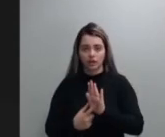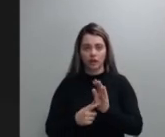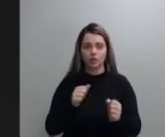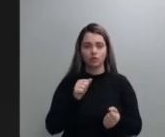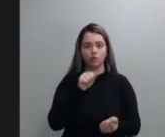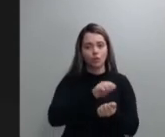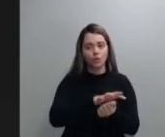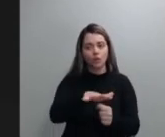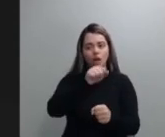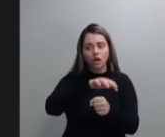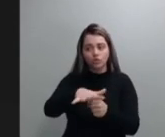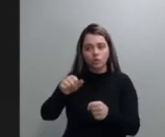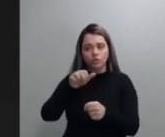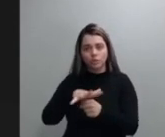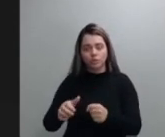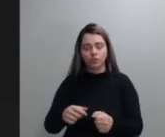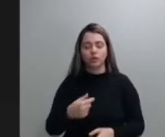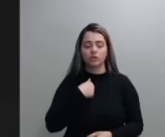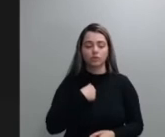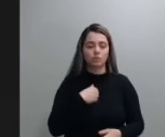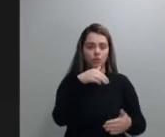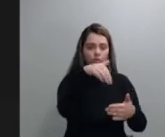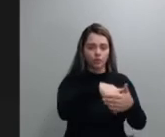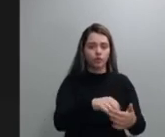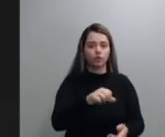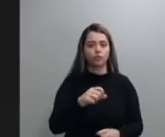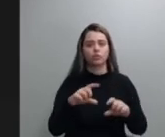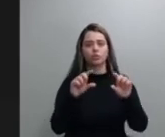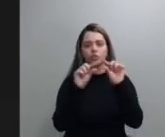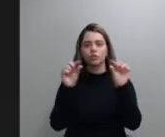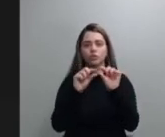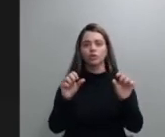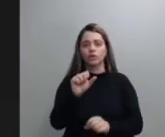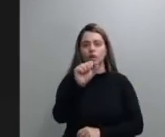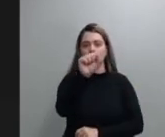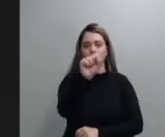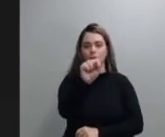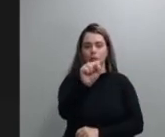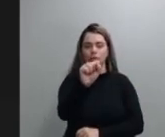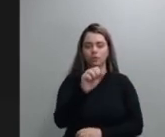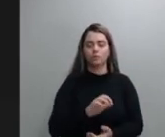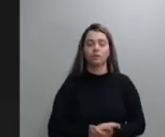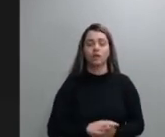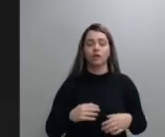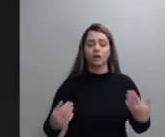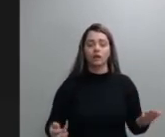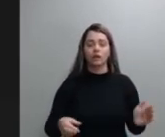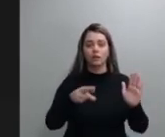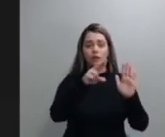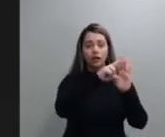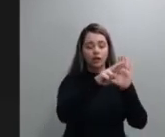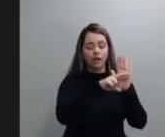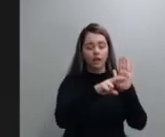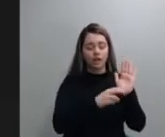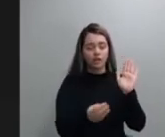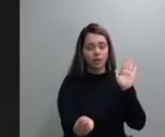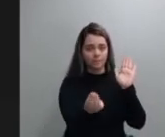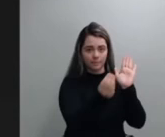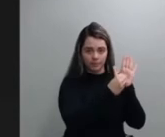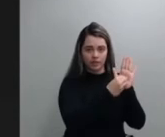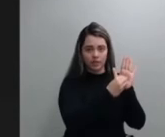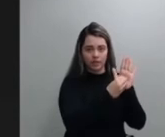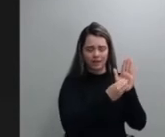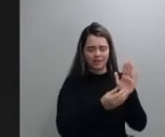item 8 do meu voto pois bem a norma aplicada ao caso sob análise é aquela vigente à época dos